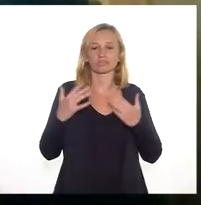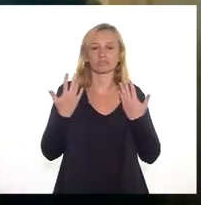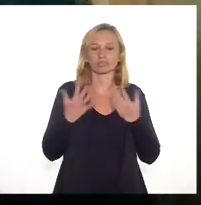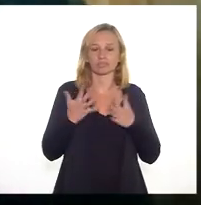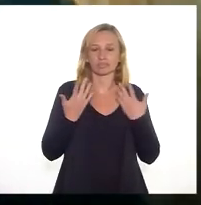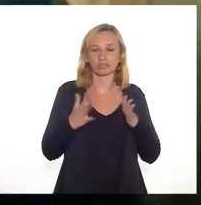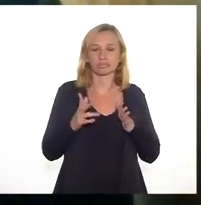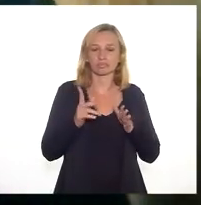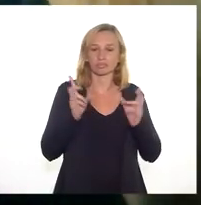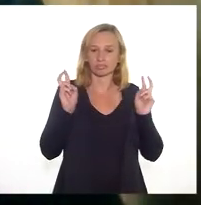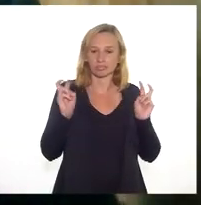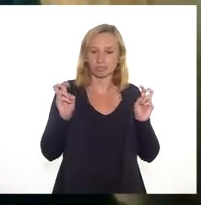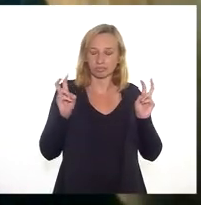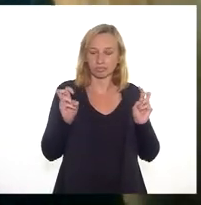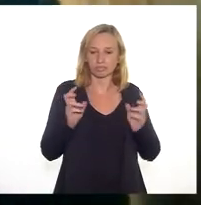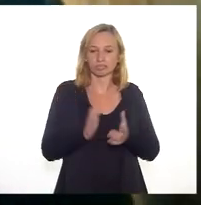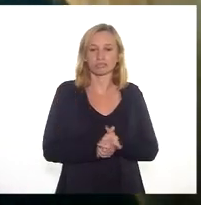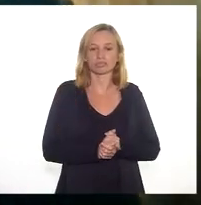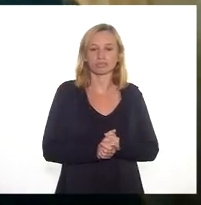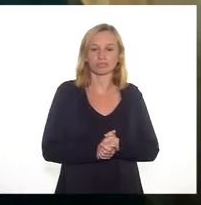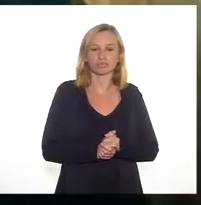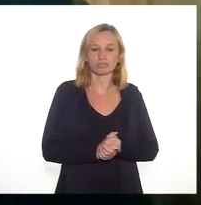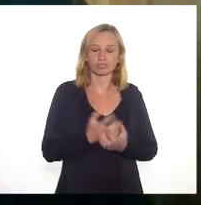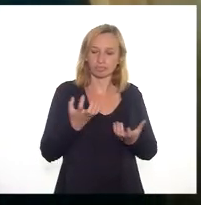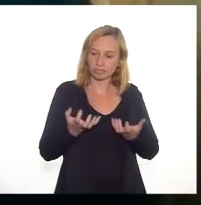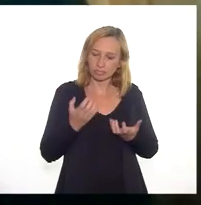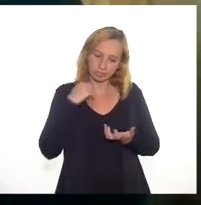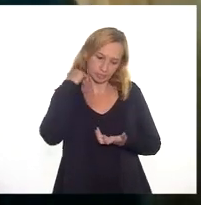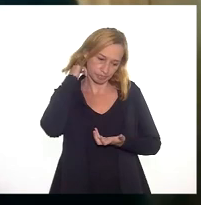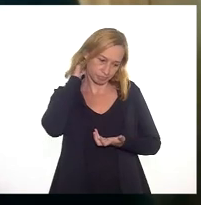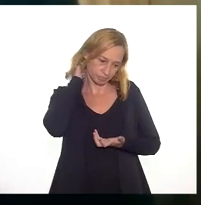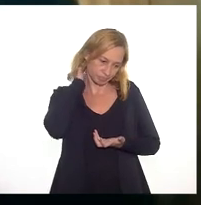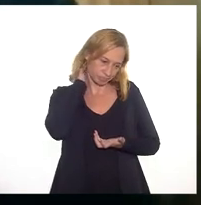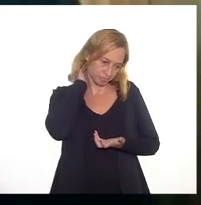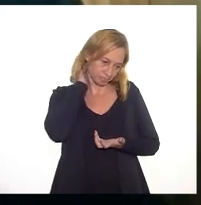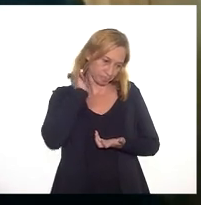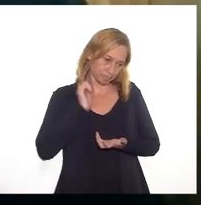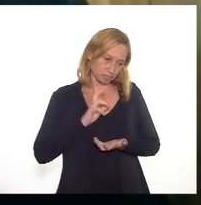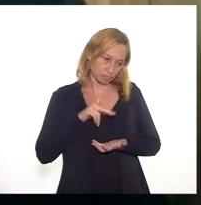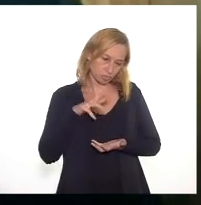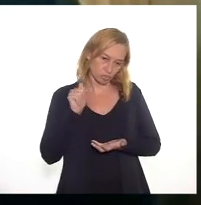intenção da matéria. Quero dizer que nunca será pouco